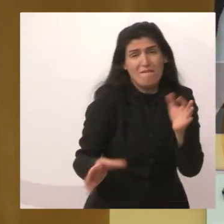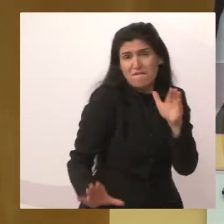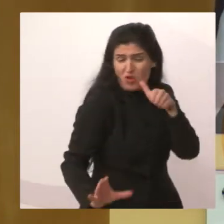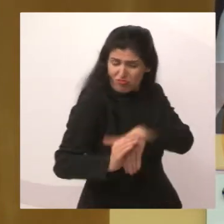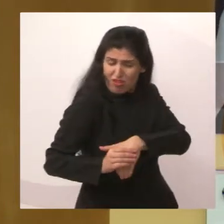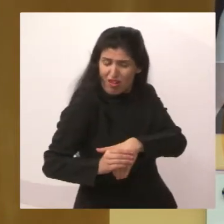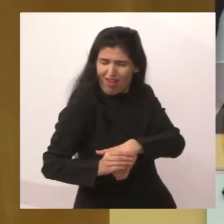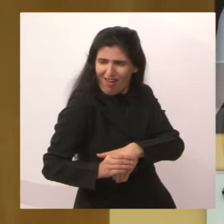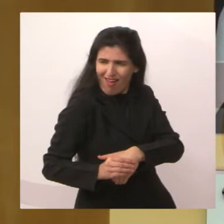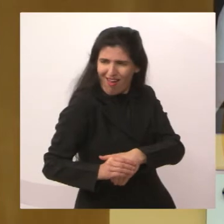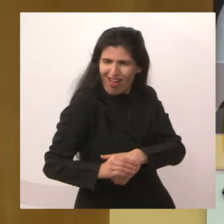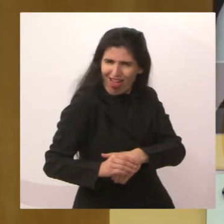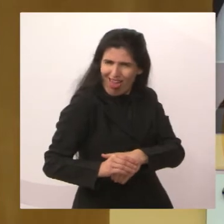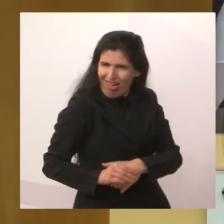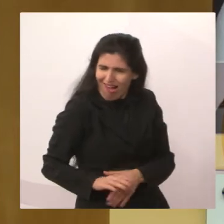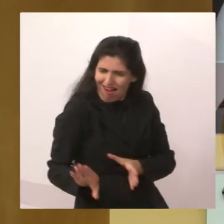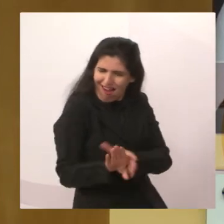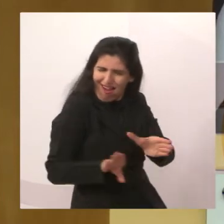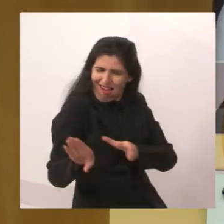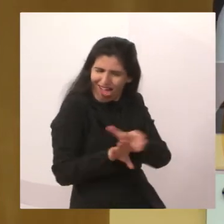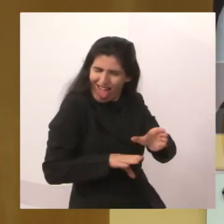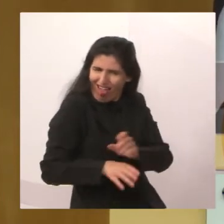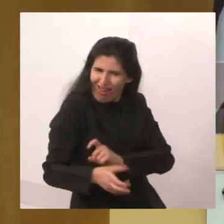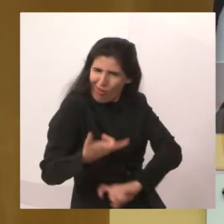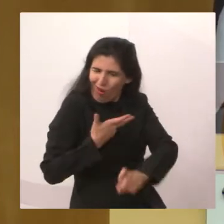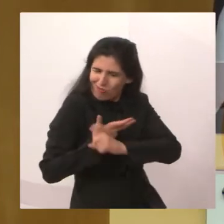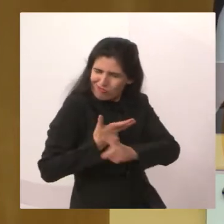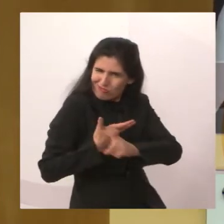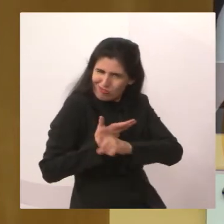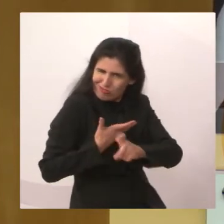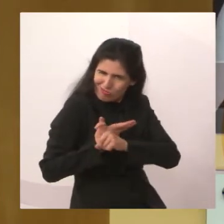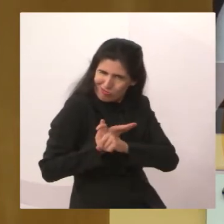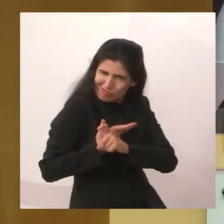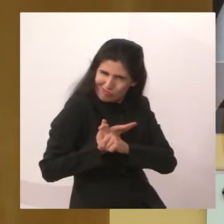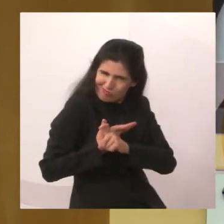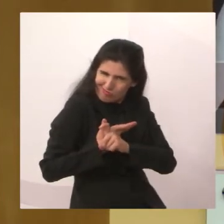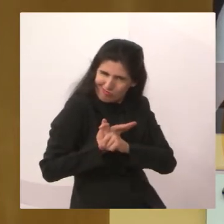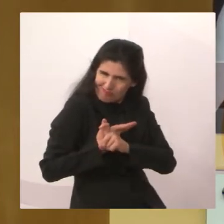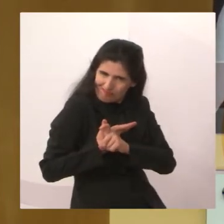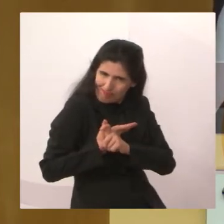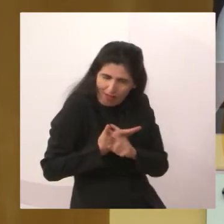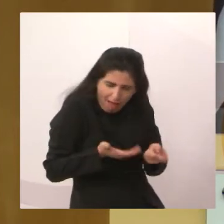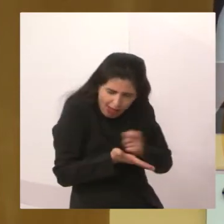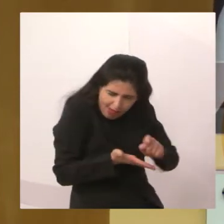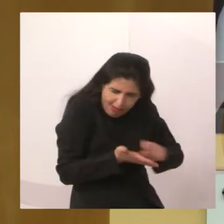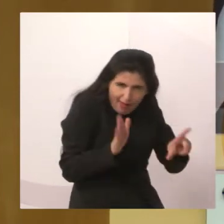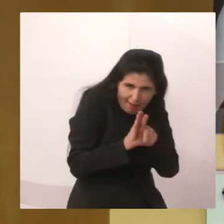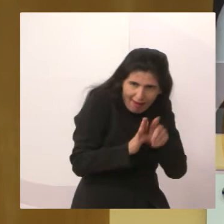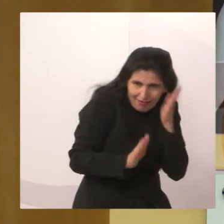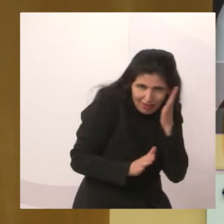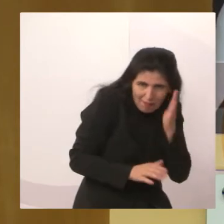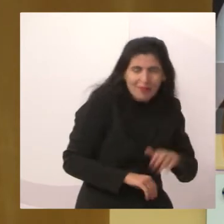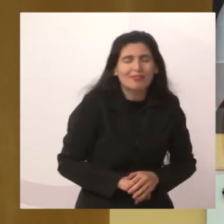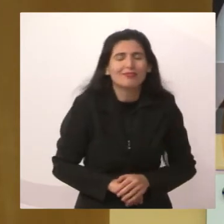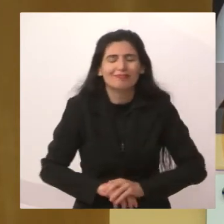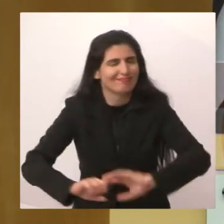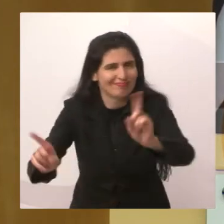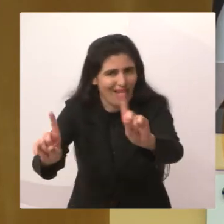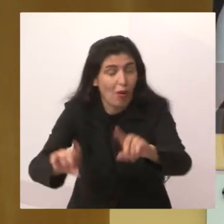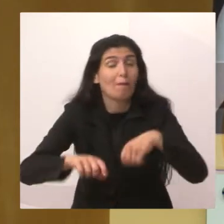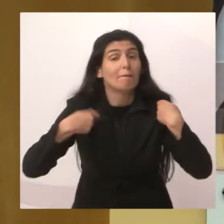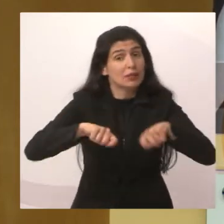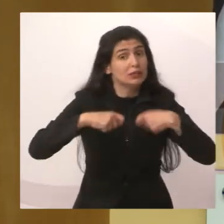por orientação do Executivo. Deveriam de votar da mesma forma, conscientes naquilo que